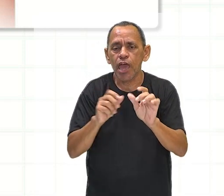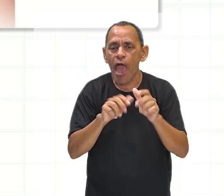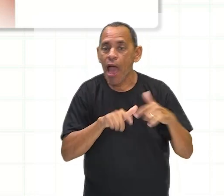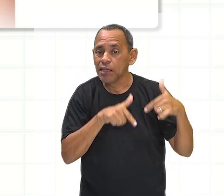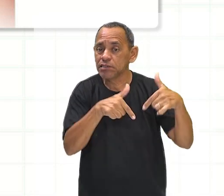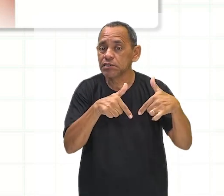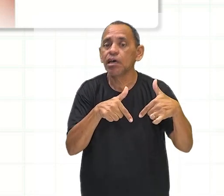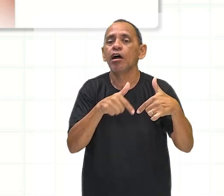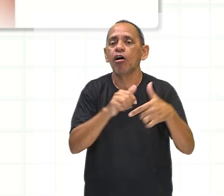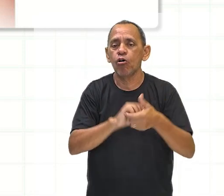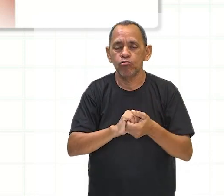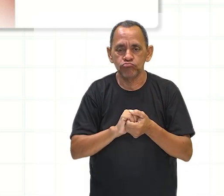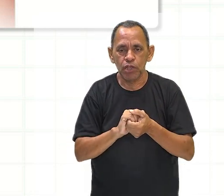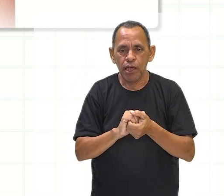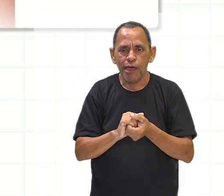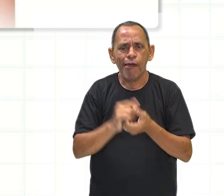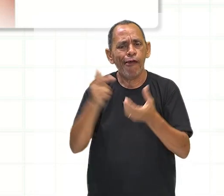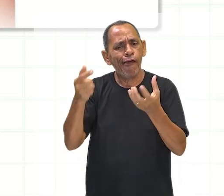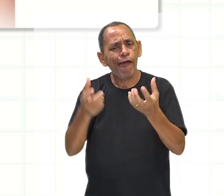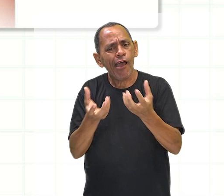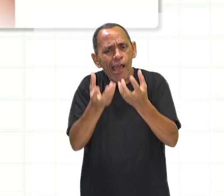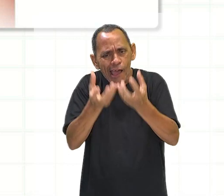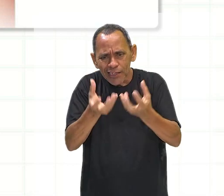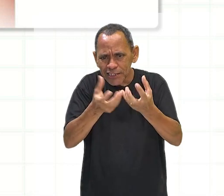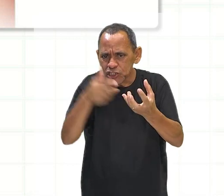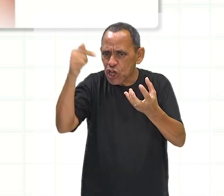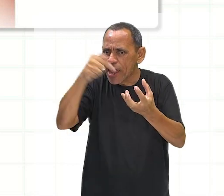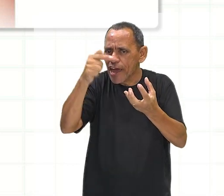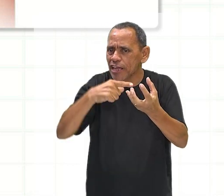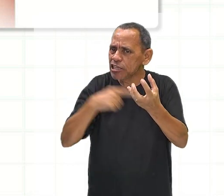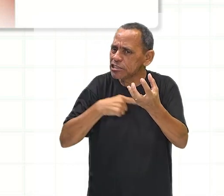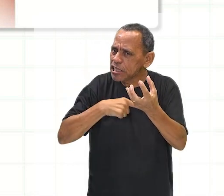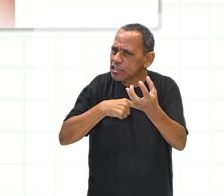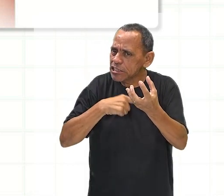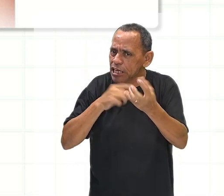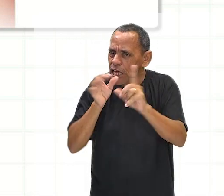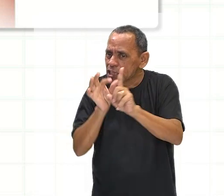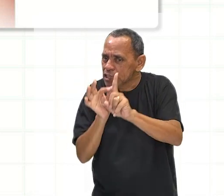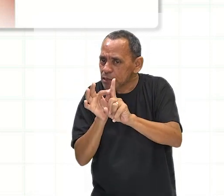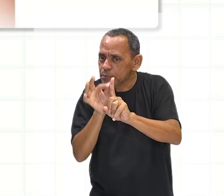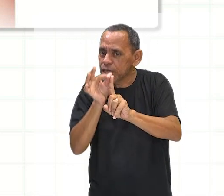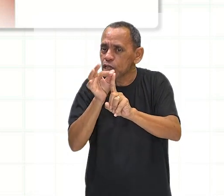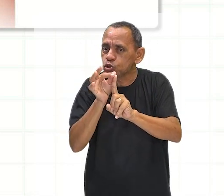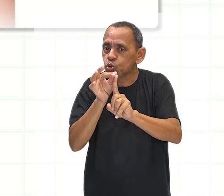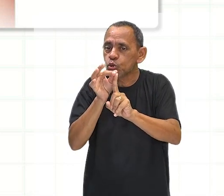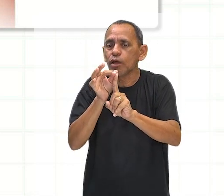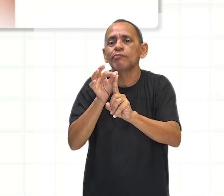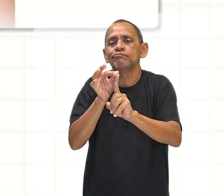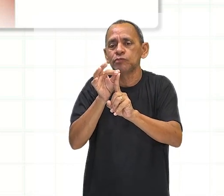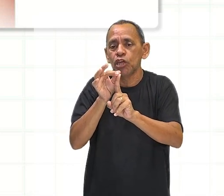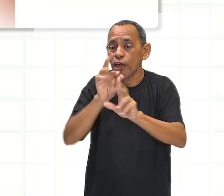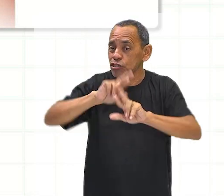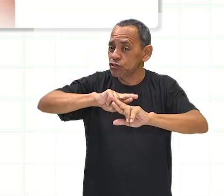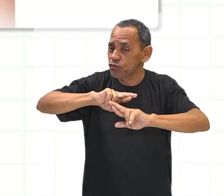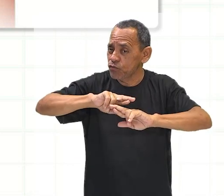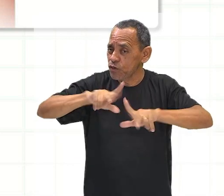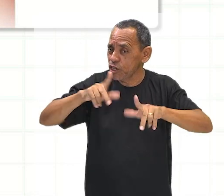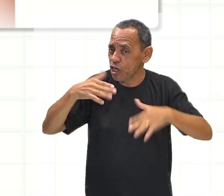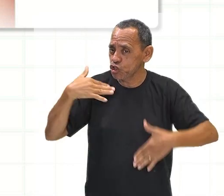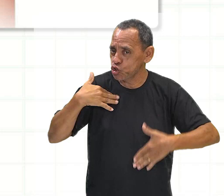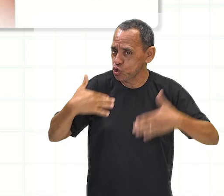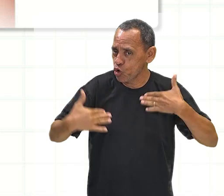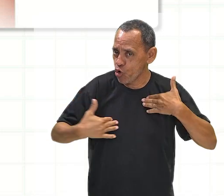manter os testículos em uma temperatura inferior à do restante do corpo. Por quê?